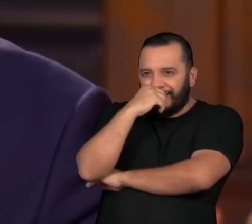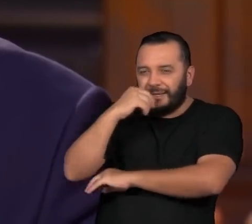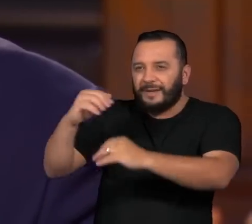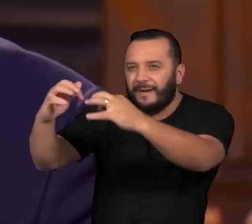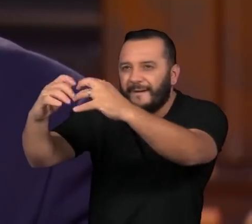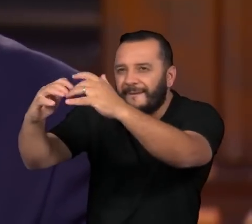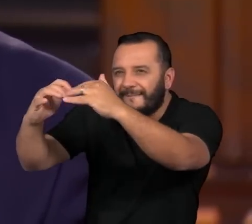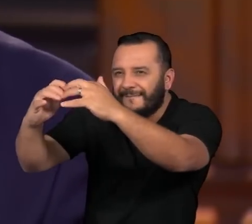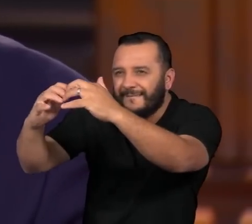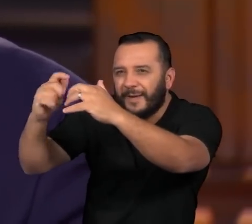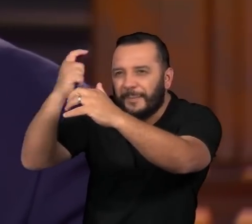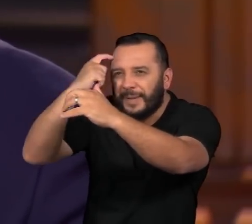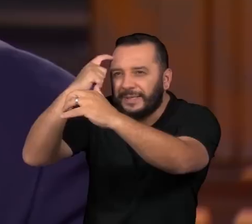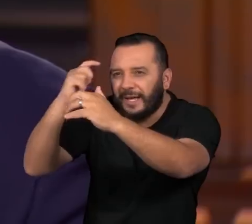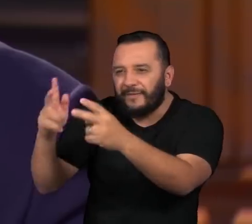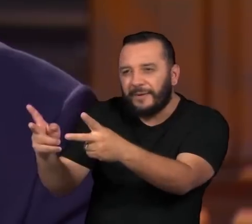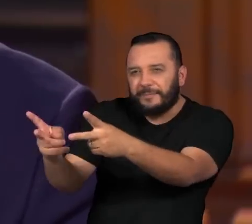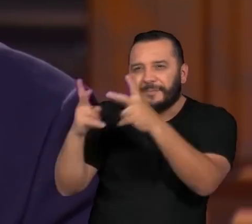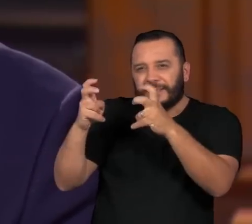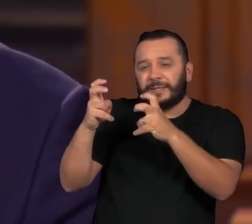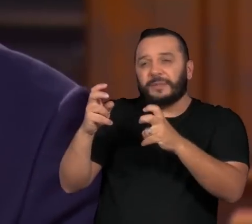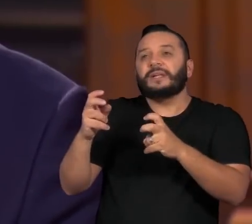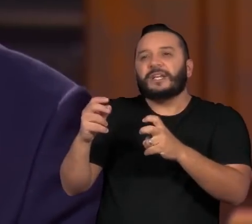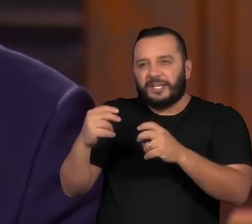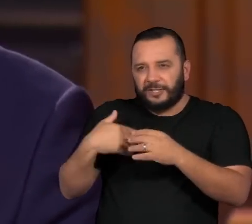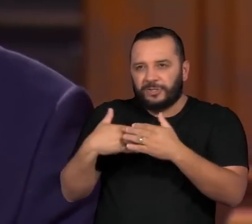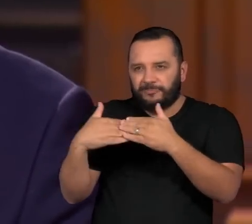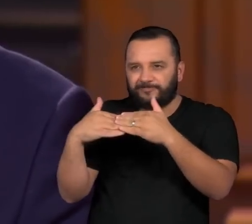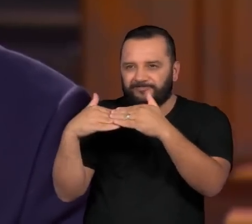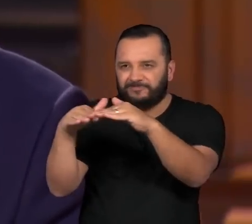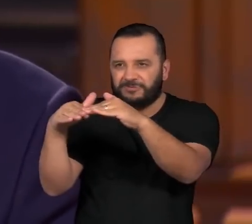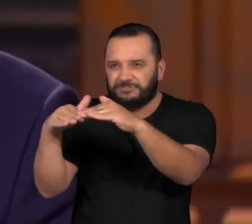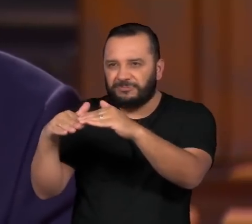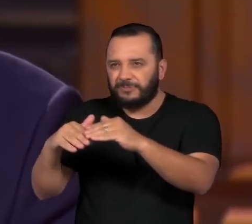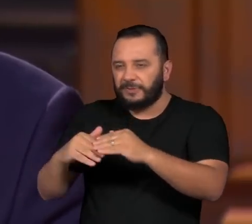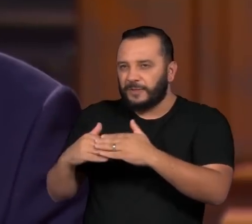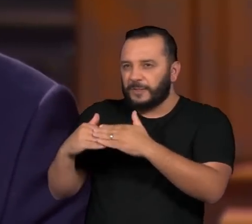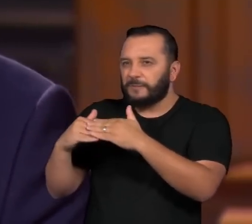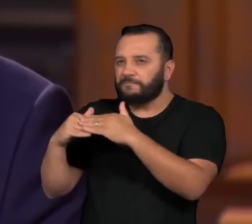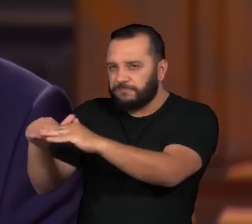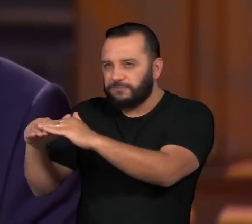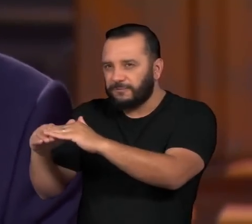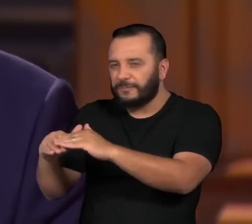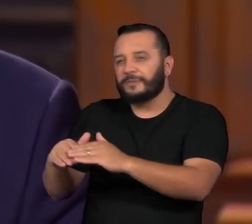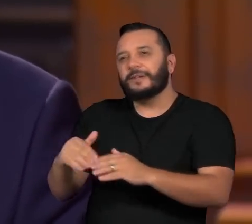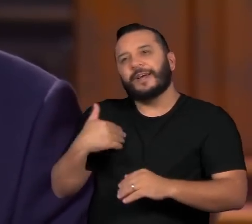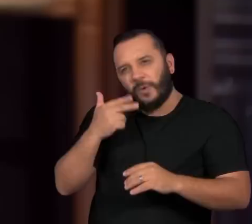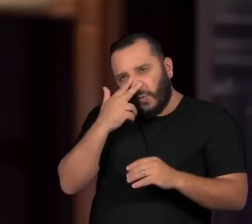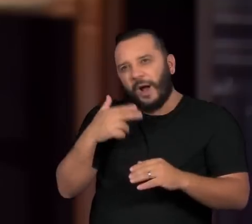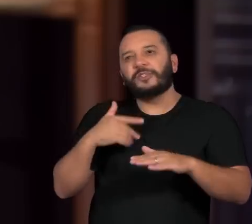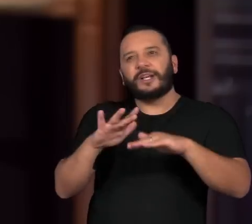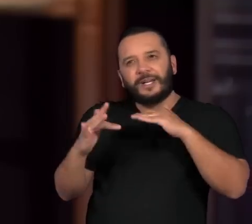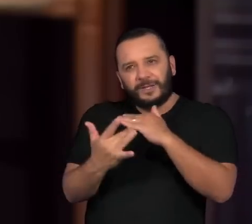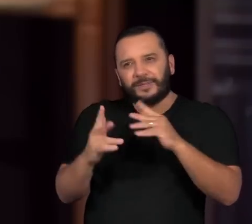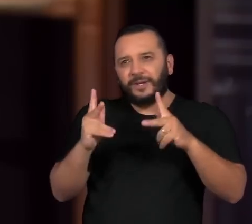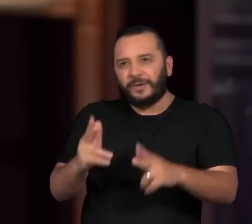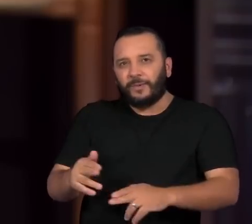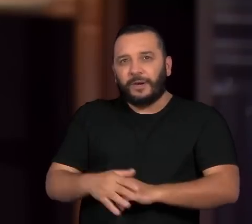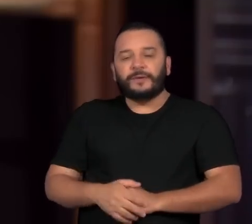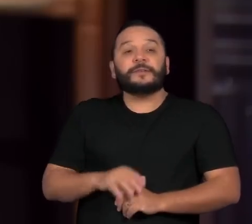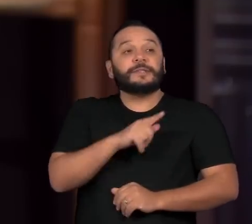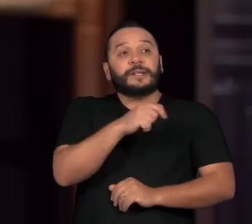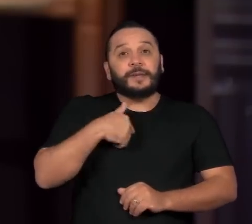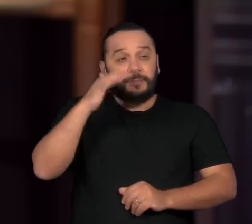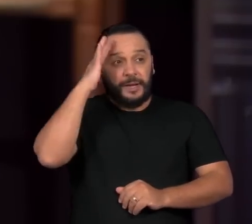que ele tinha. Ele usava palavras pesadíssimas. Eu acho que ele usaria os mesmos nas redes sociais. Uau, imagina hoje,